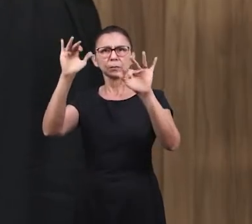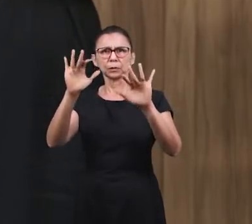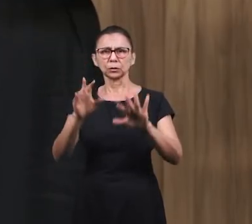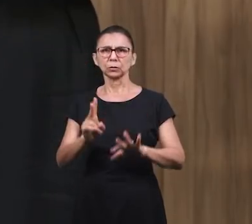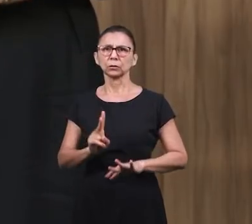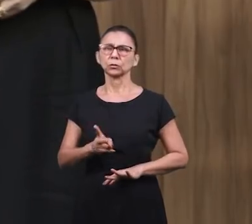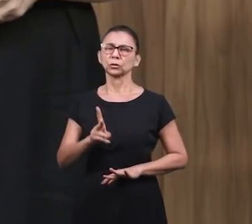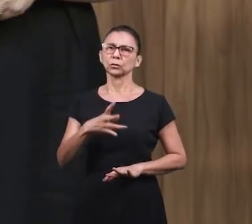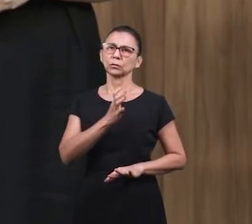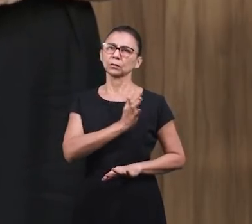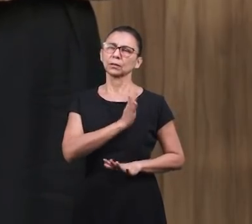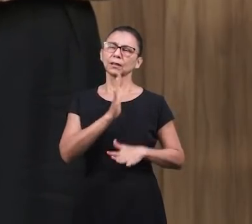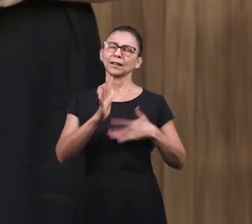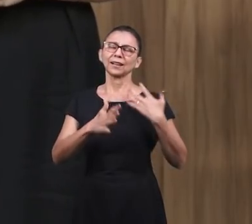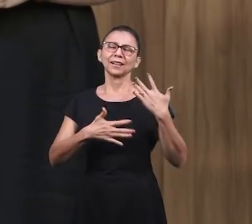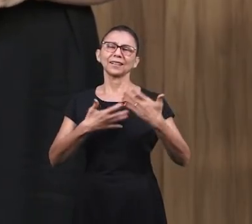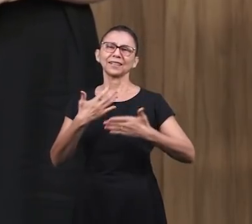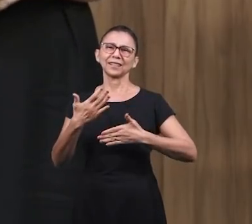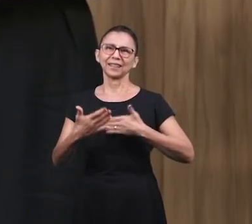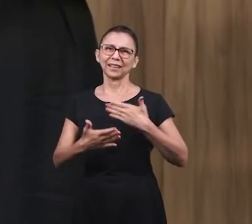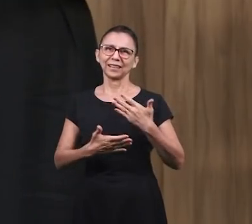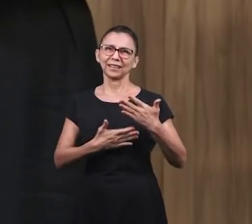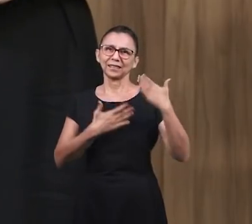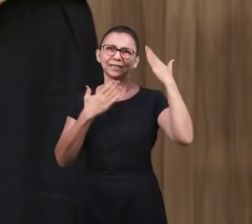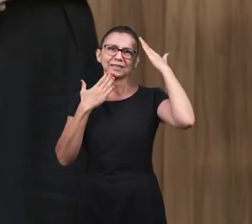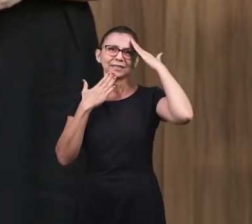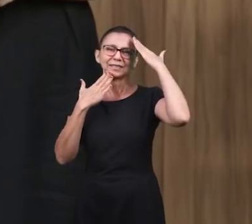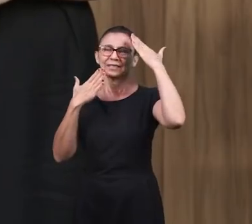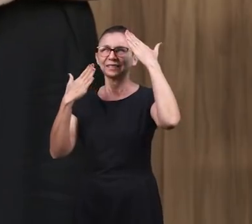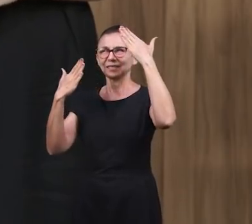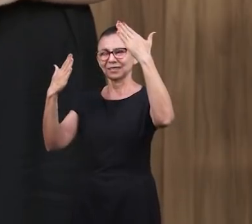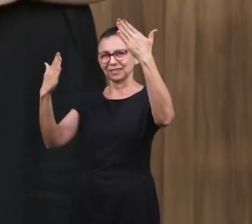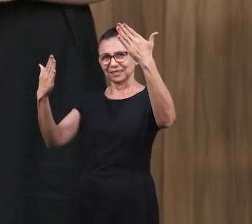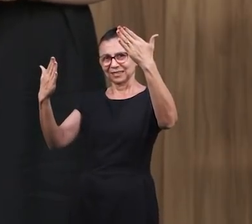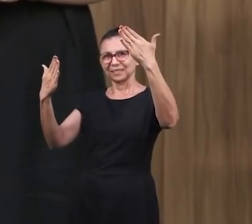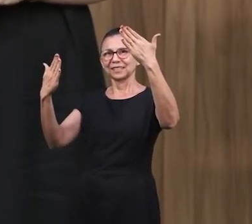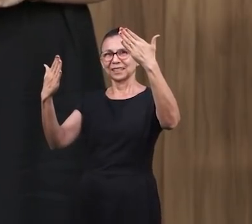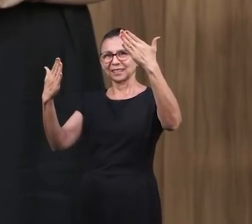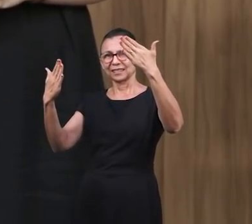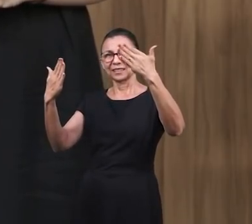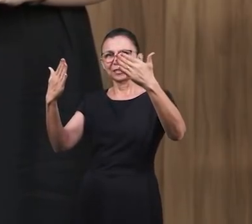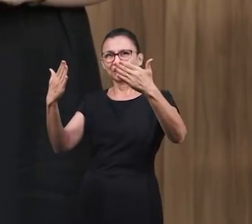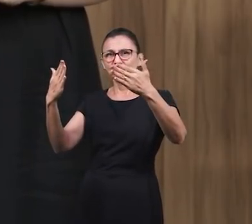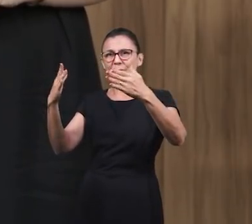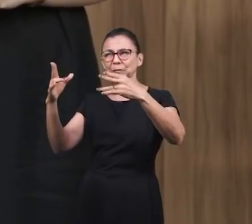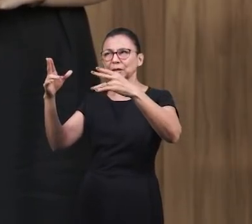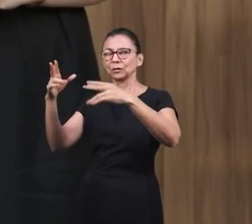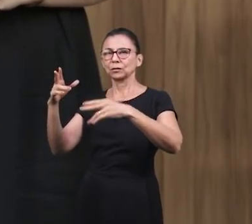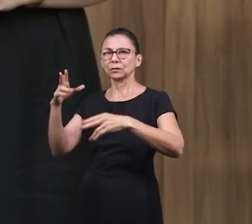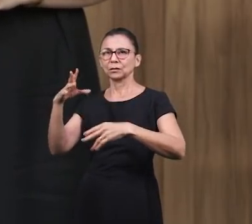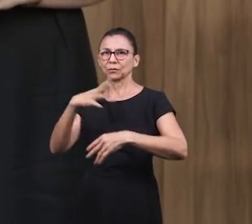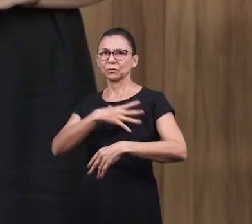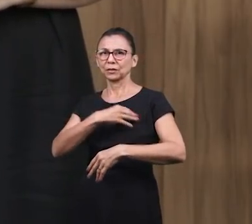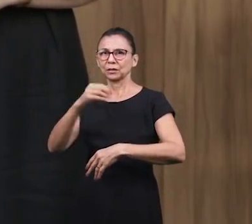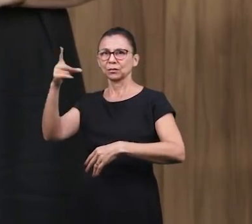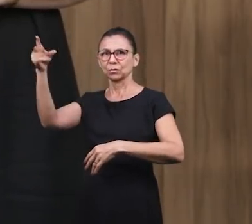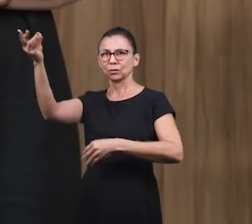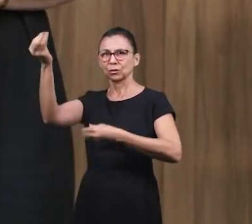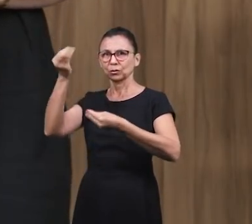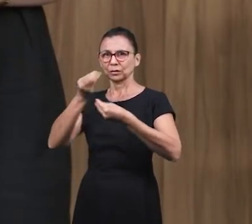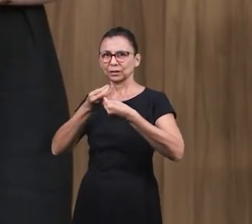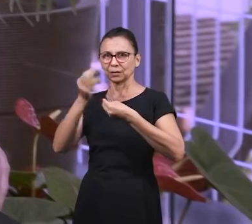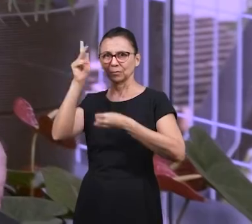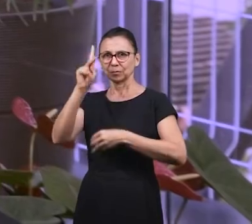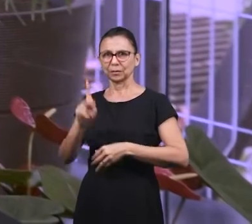um coração alegre e grato pelos tesouros que Ele um dia nos concedeu. A paz do Senhor